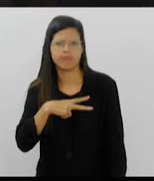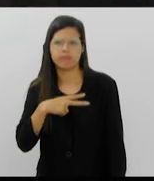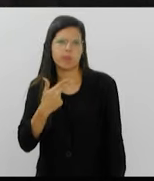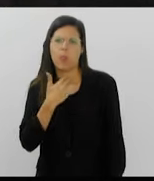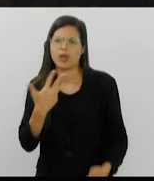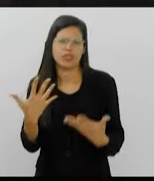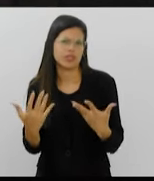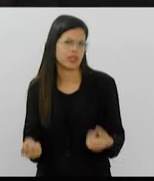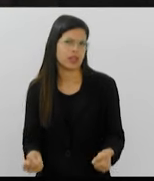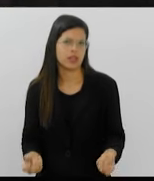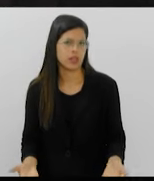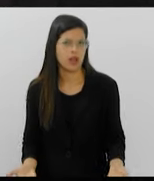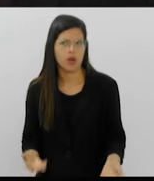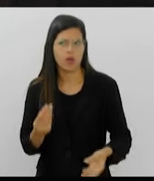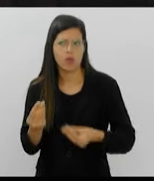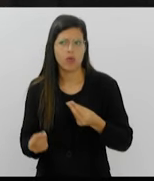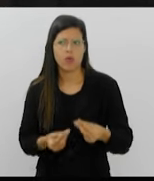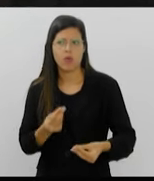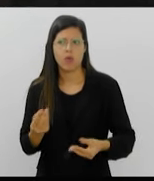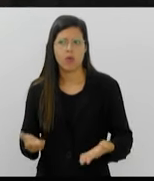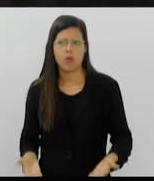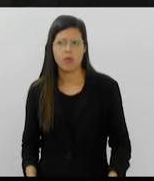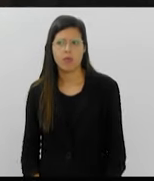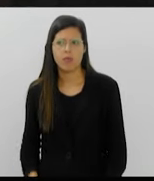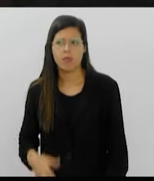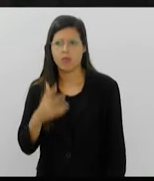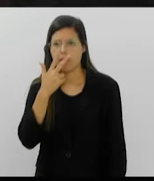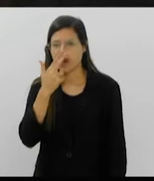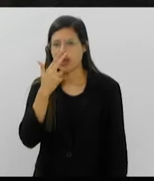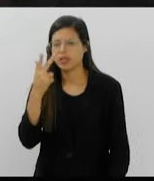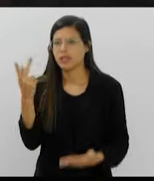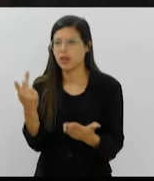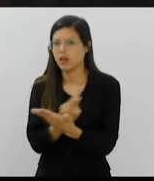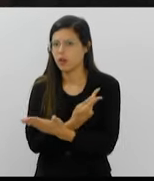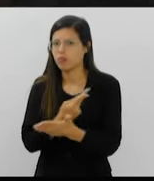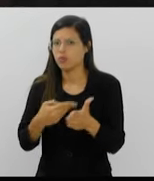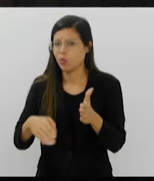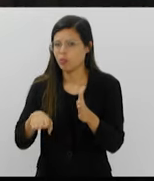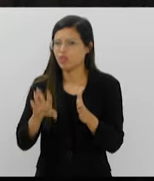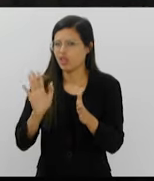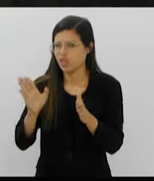pô. Está me remetendo a uma história que aconteceu no estacionamento em Niterói.